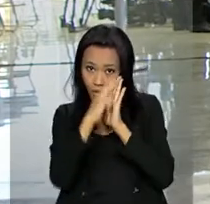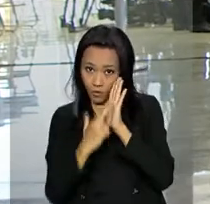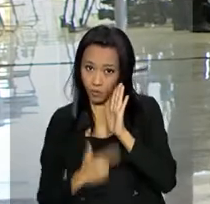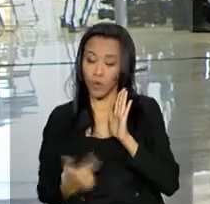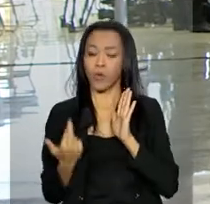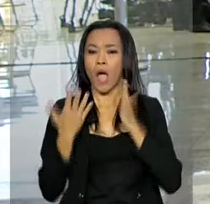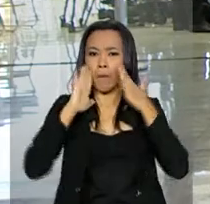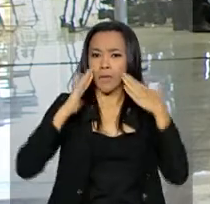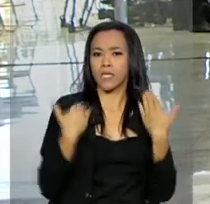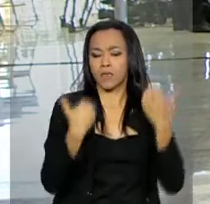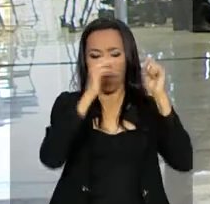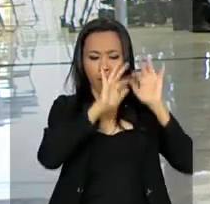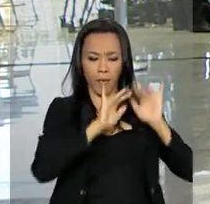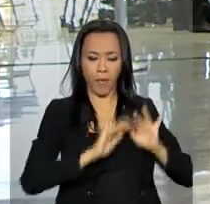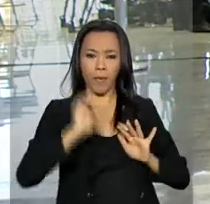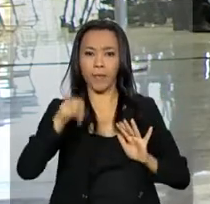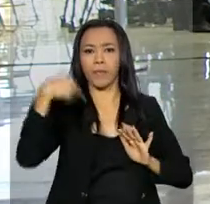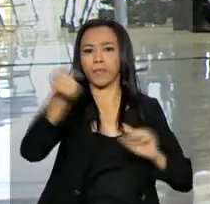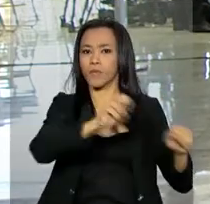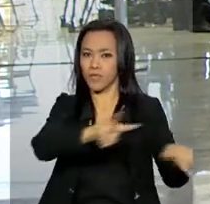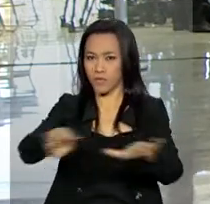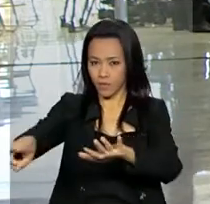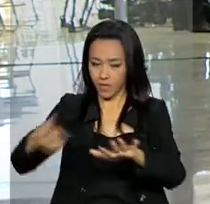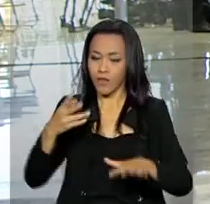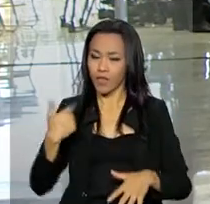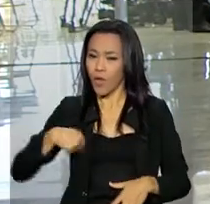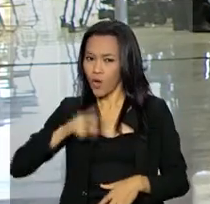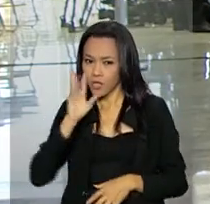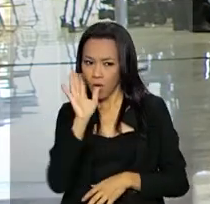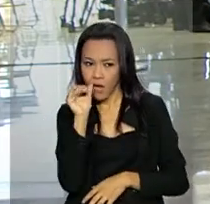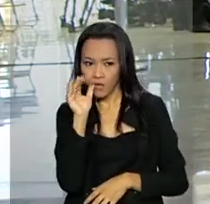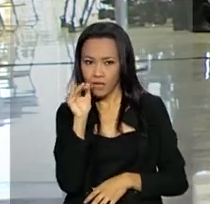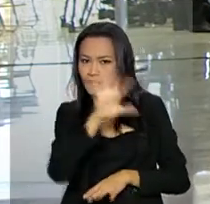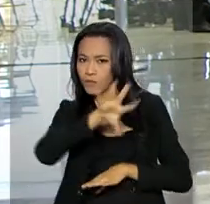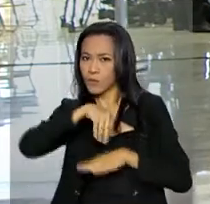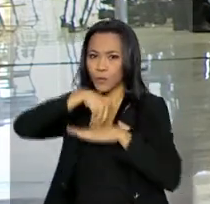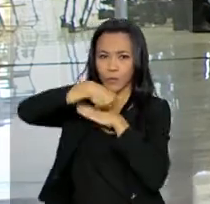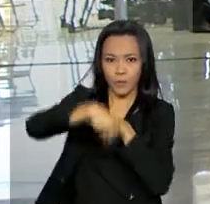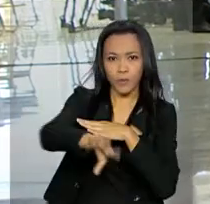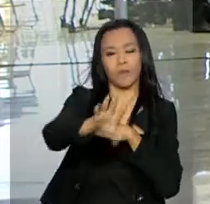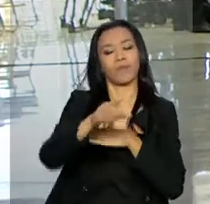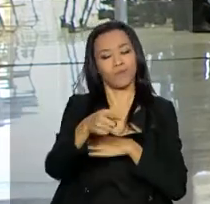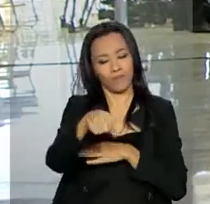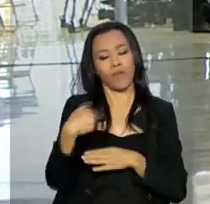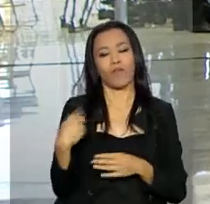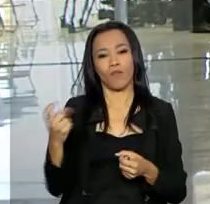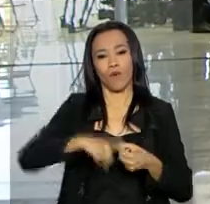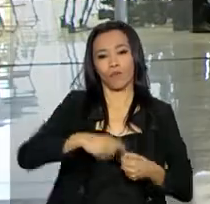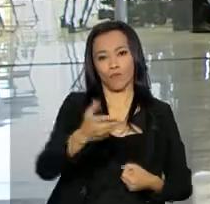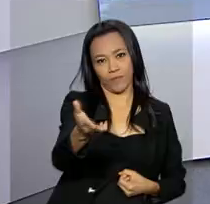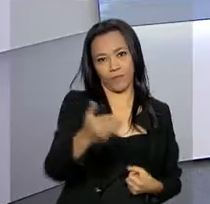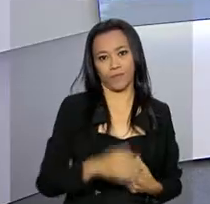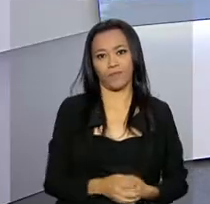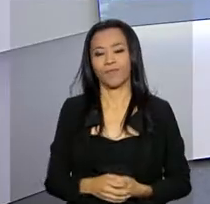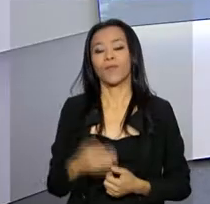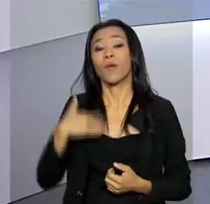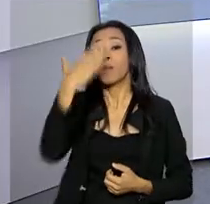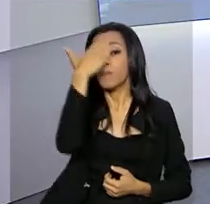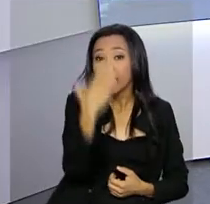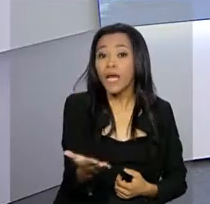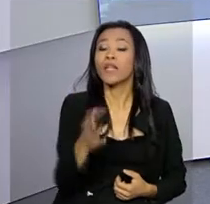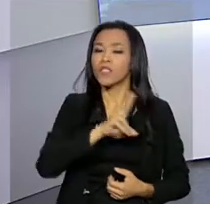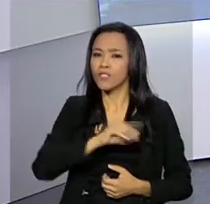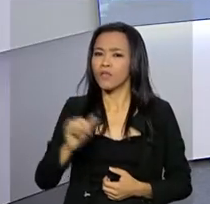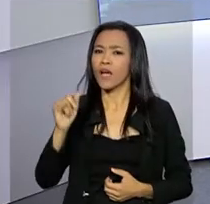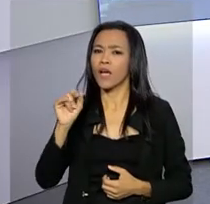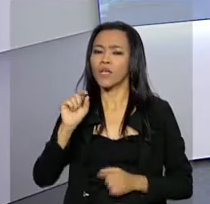na semana que vem a gente segue acompanhando tudo por aqui viu renato voltou com você aí no estúdio obrigado joão a gente vai acompanhar